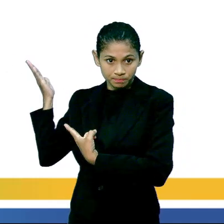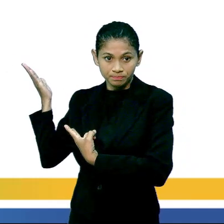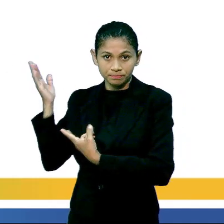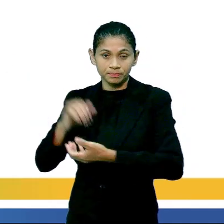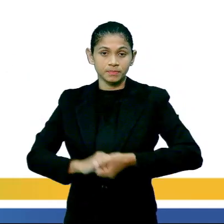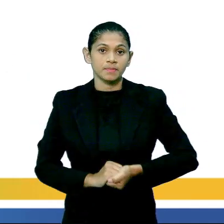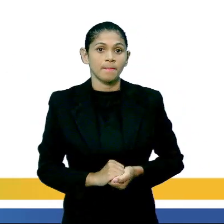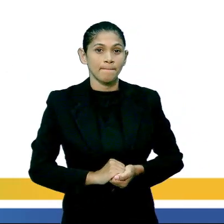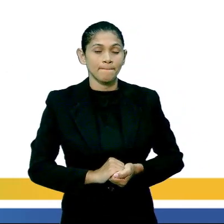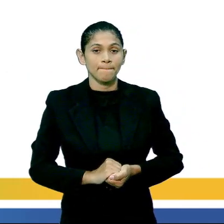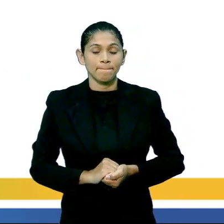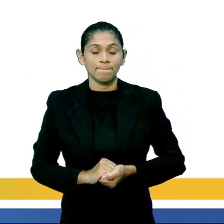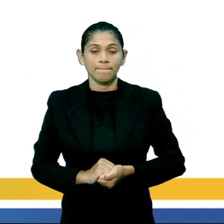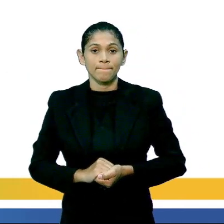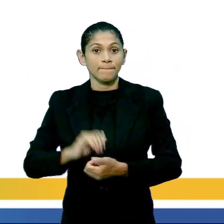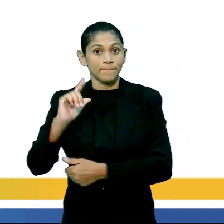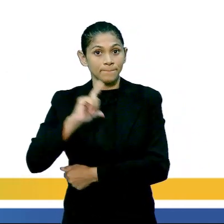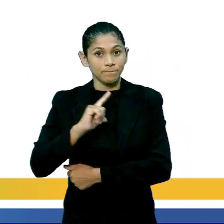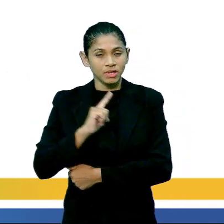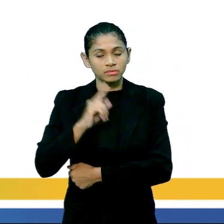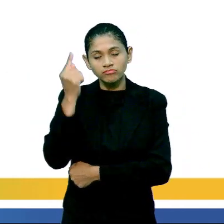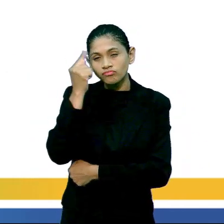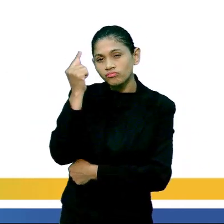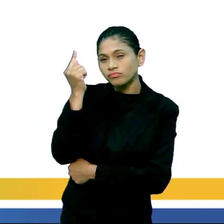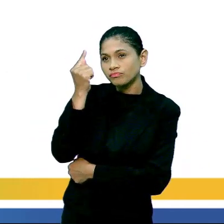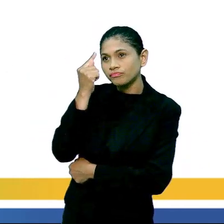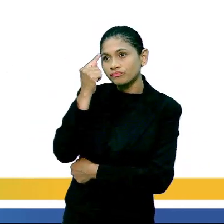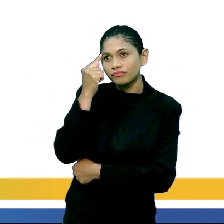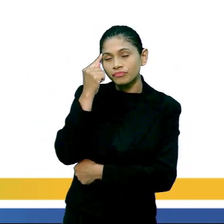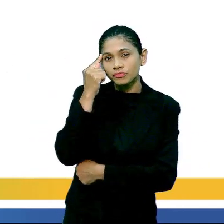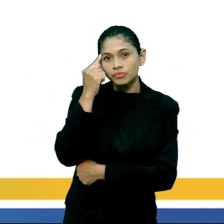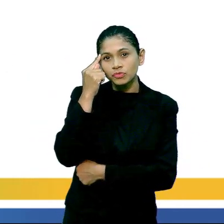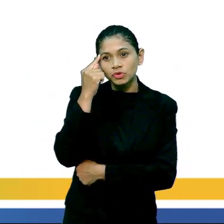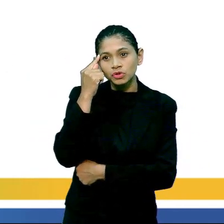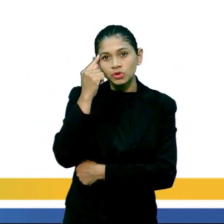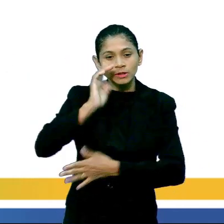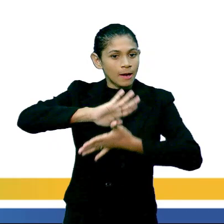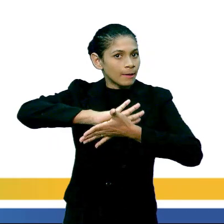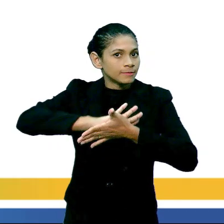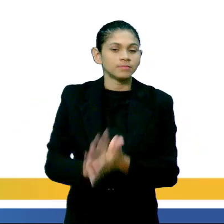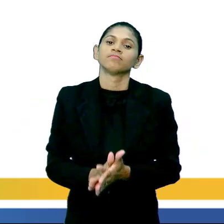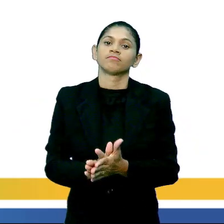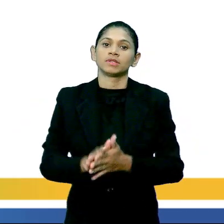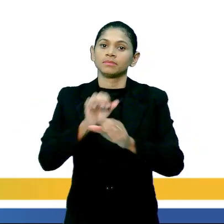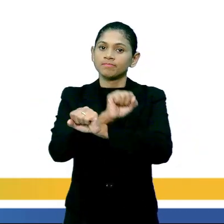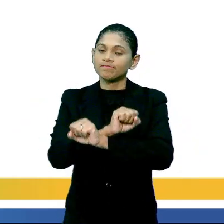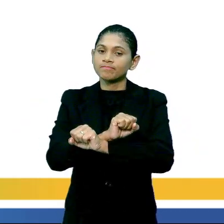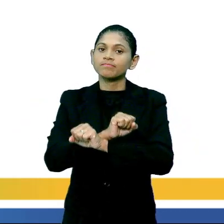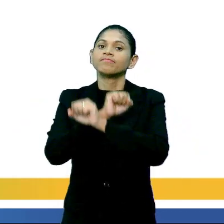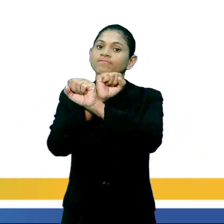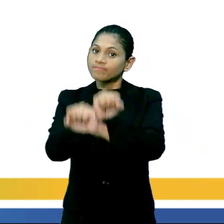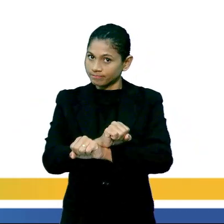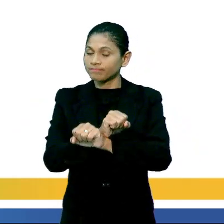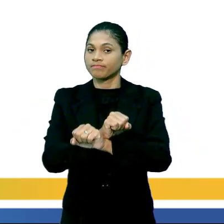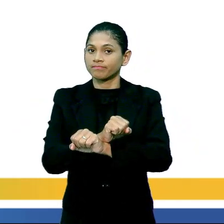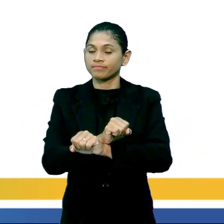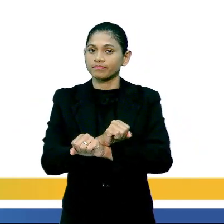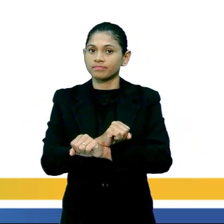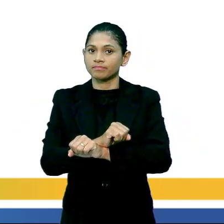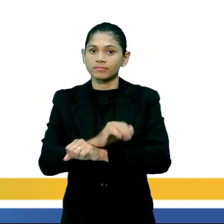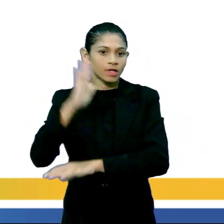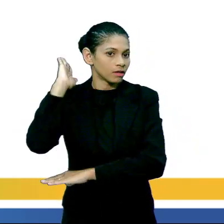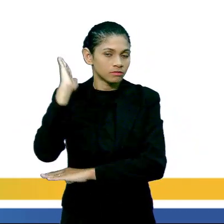Castro Alves, que eles tinham a ideia de acabar com a escravidão de pronto, né? Quer dizer, logo,